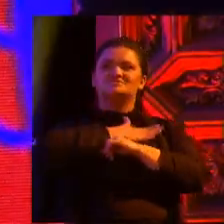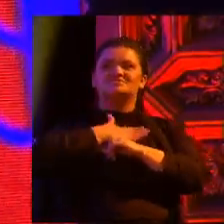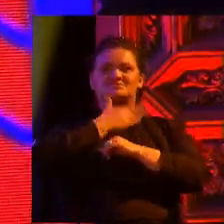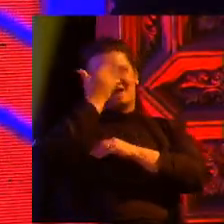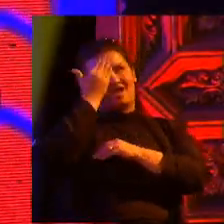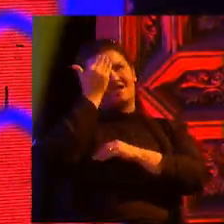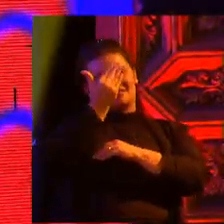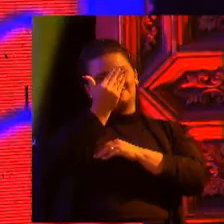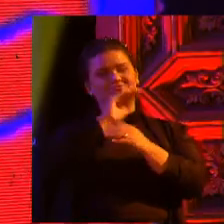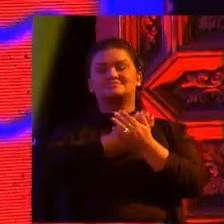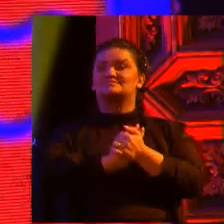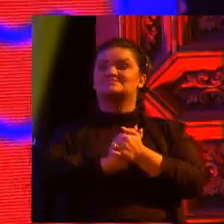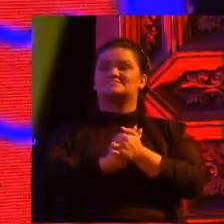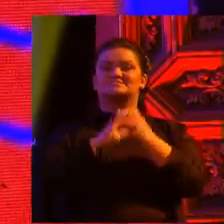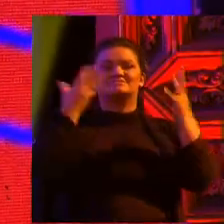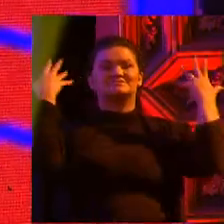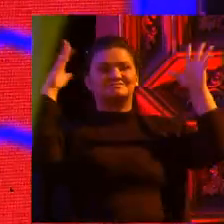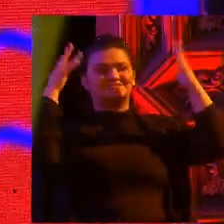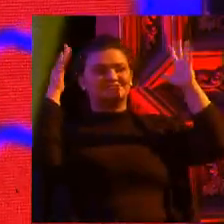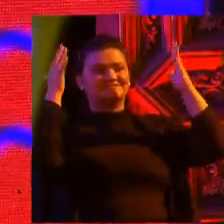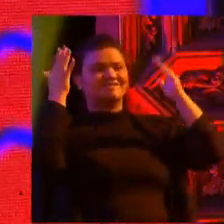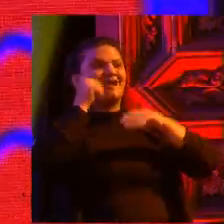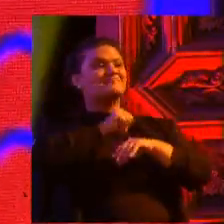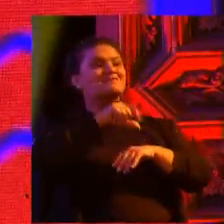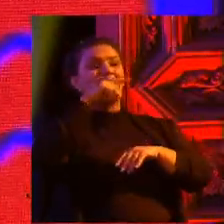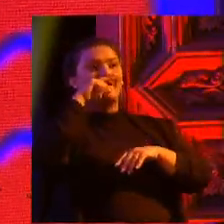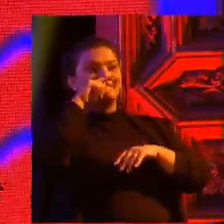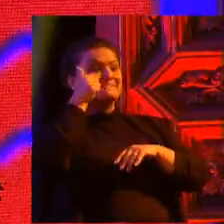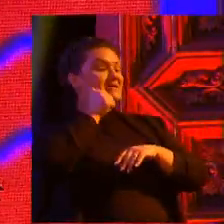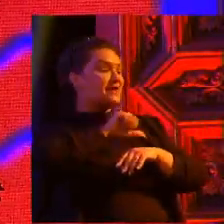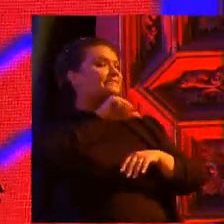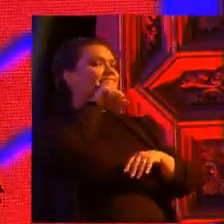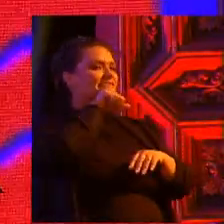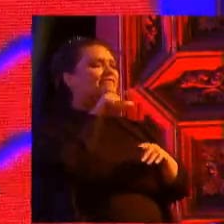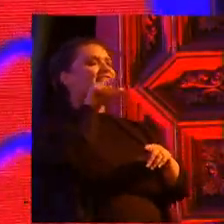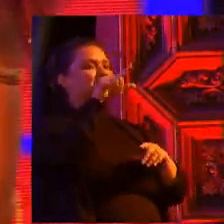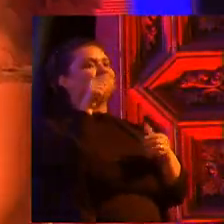de agradecer. Uma salva de palmas para minha mãe, que está aqui comigo.